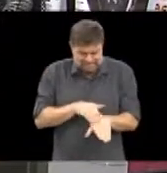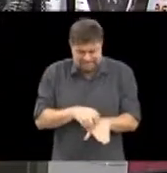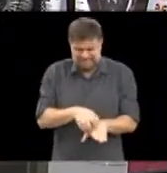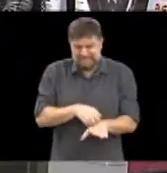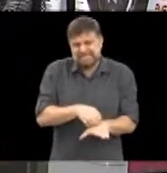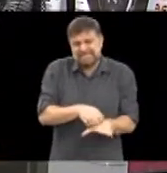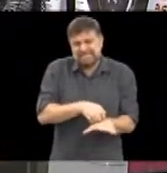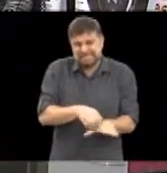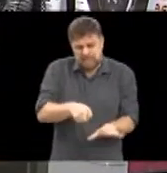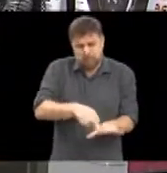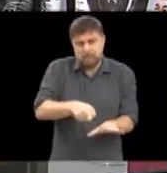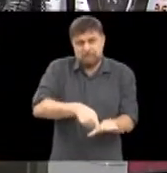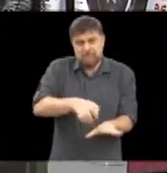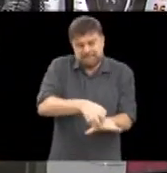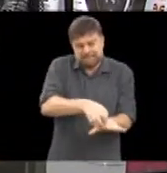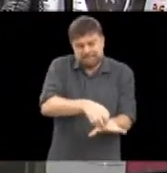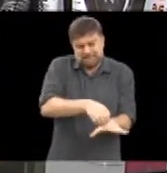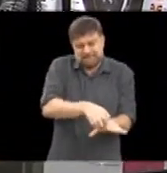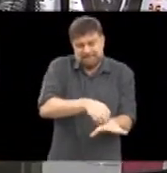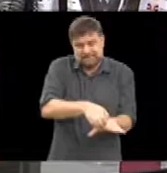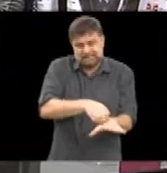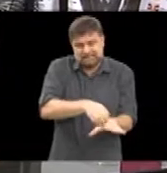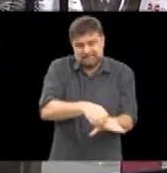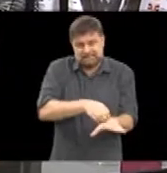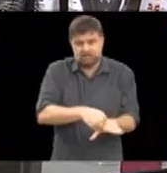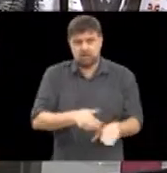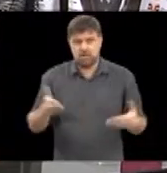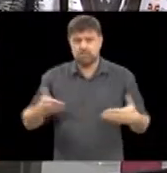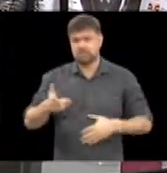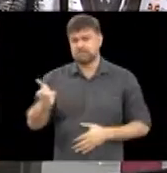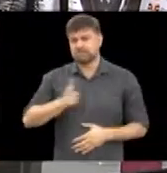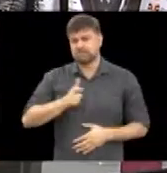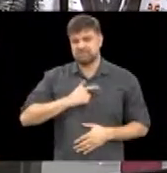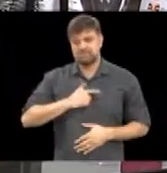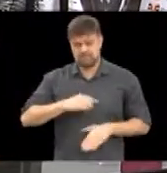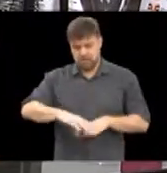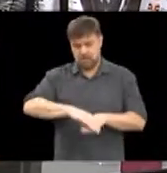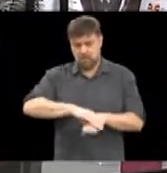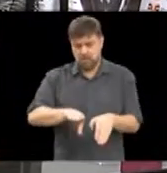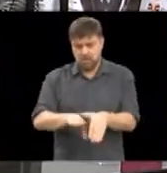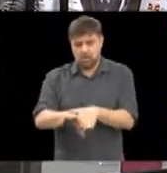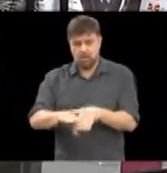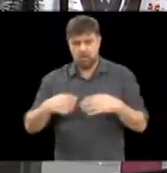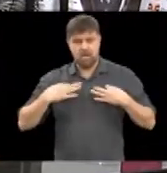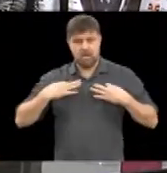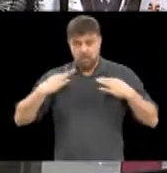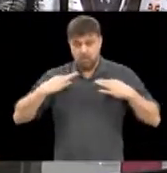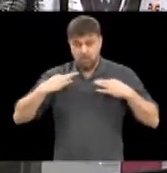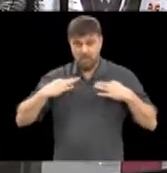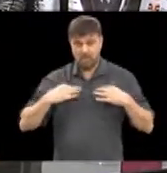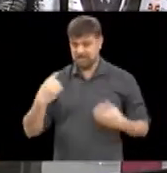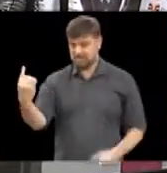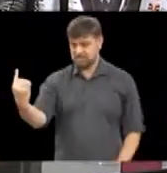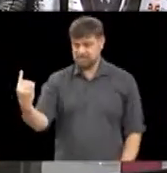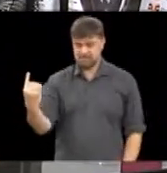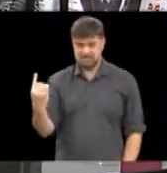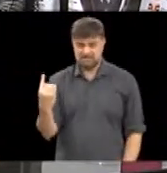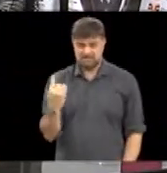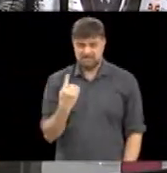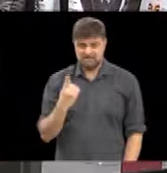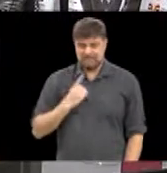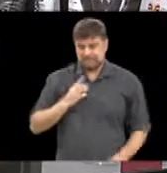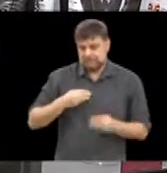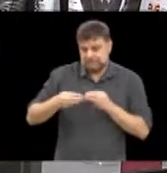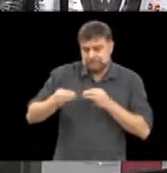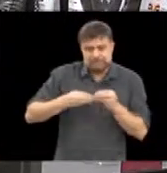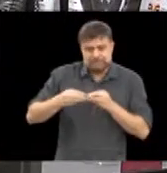de contato nos pés, por esse tipo de uniforme. Hoje em dia tem muito uniforme também, os pacientes vêm aqui, que